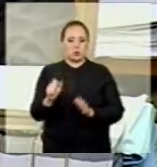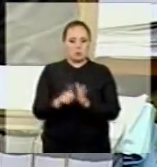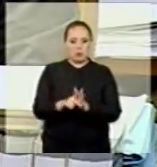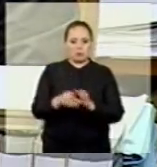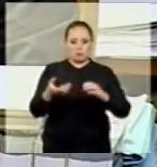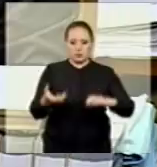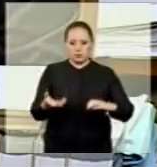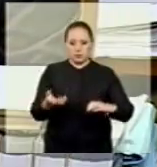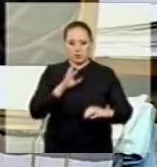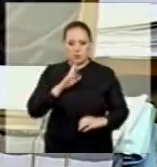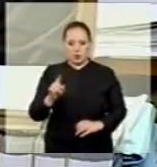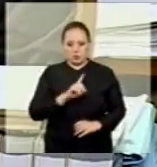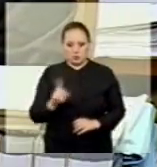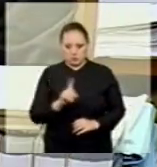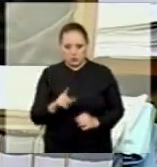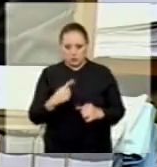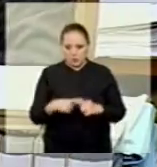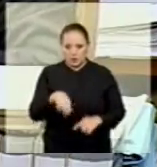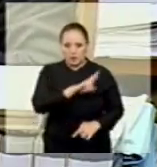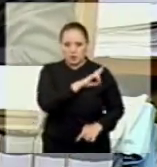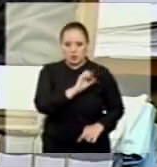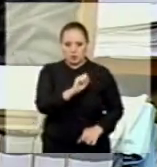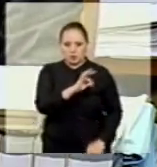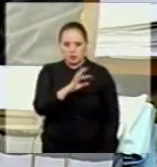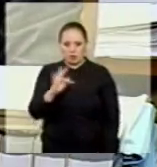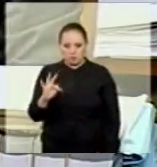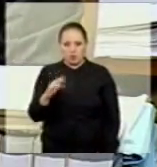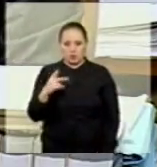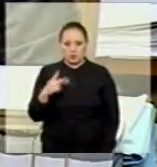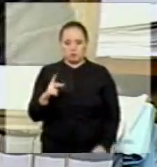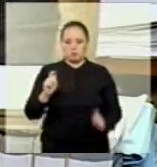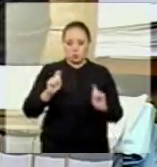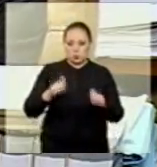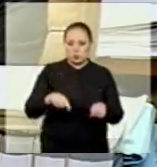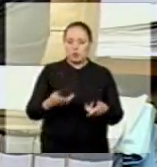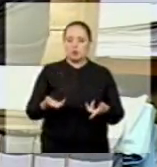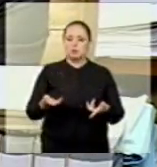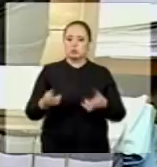Decididamente não. Pois cabe ao Supremo Tribunal Federal, em sua condição